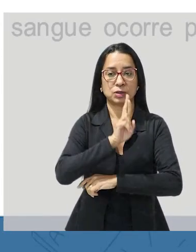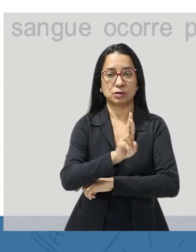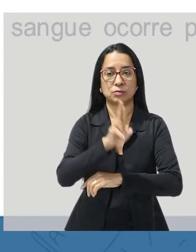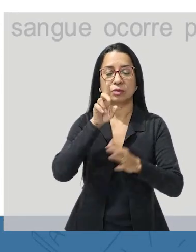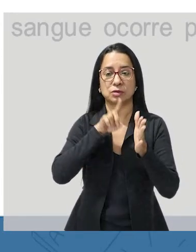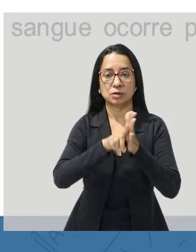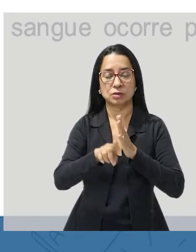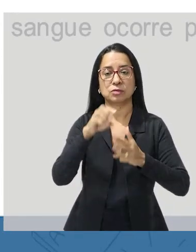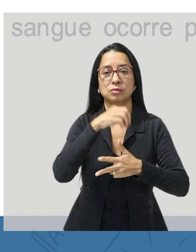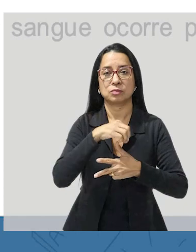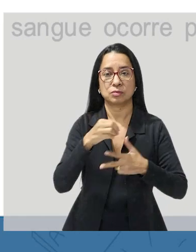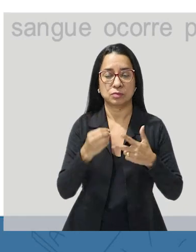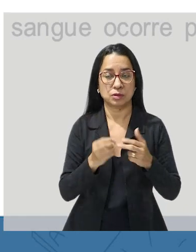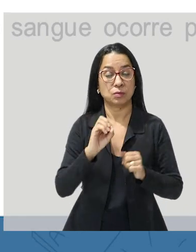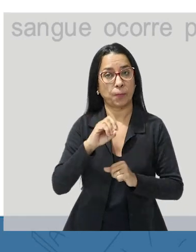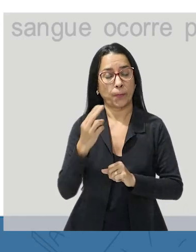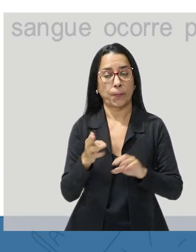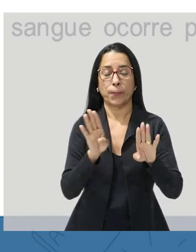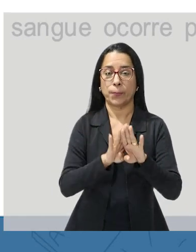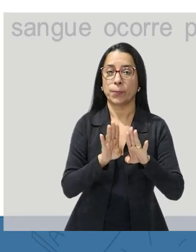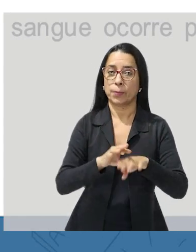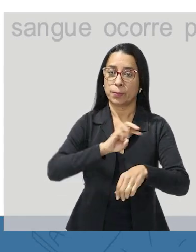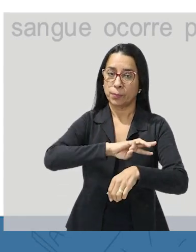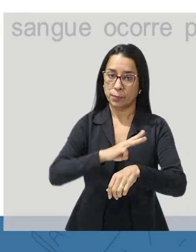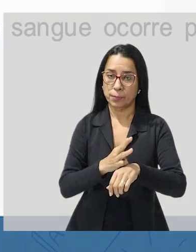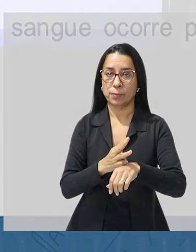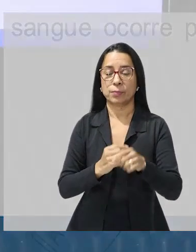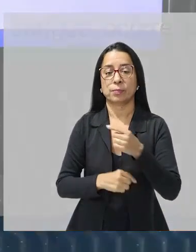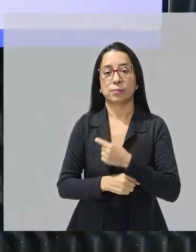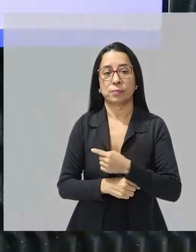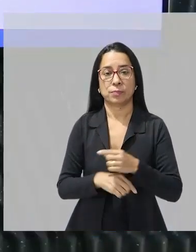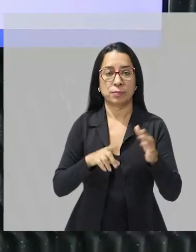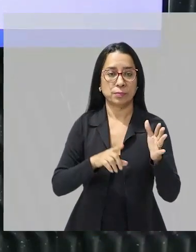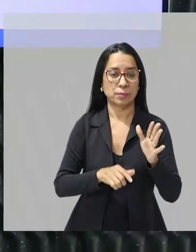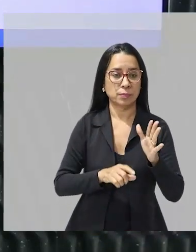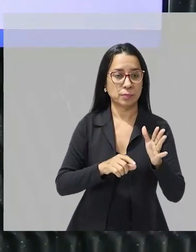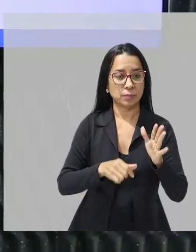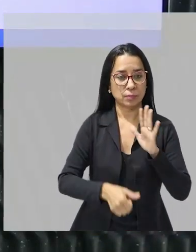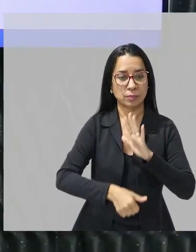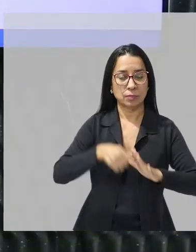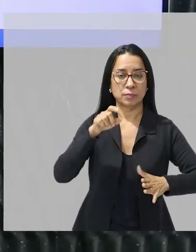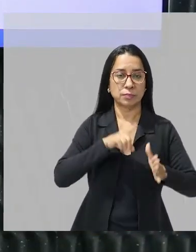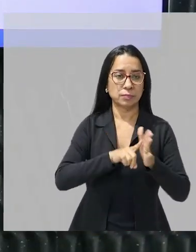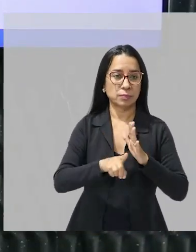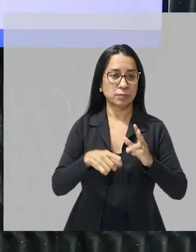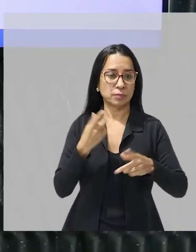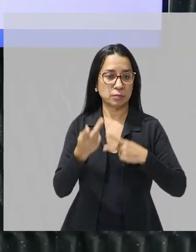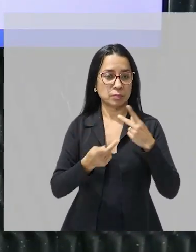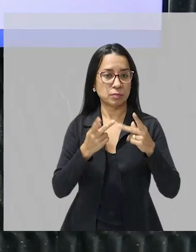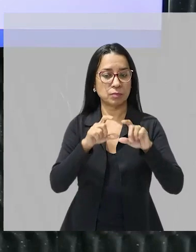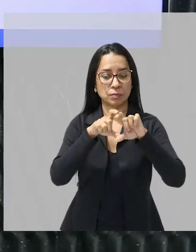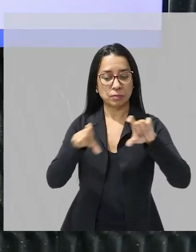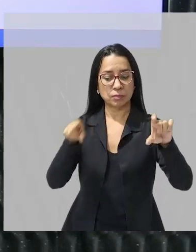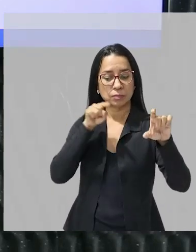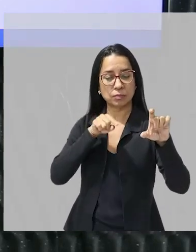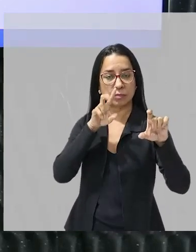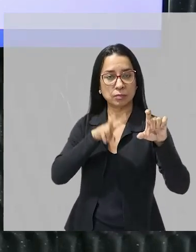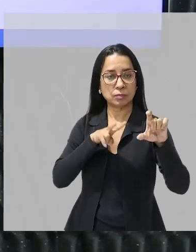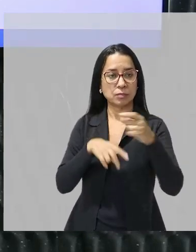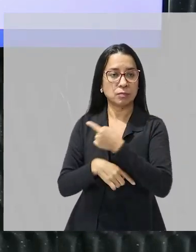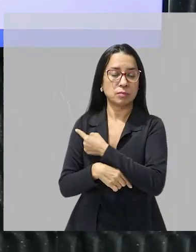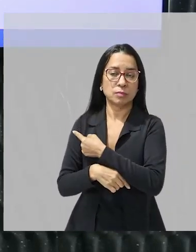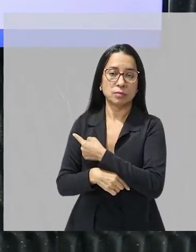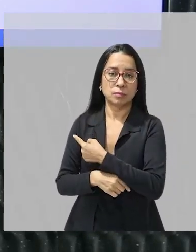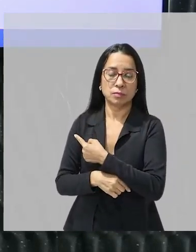do Enem ou também do PAIS-UEMA, tá? Essa primeira questão, ela diz o seguinte: a hipóxia, ou mal